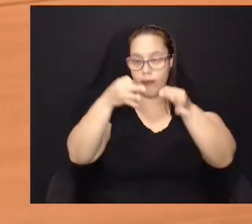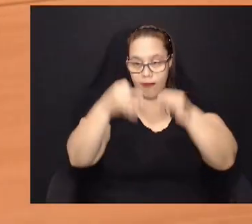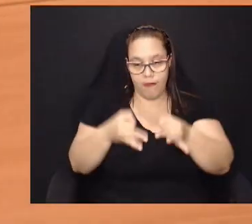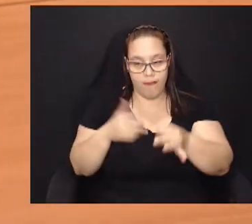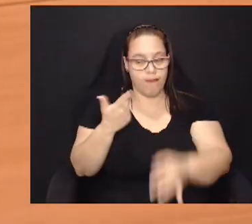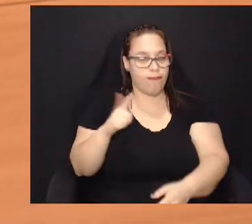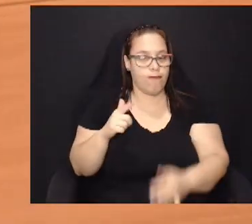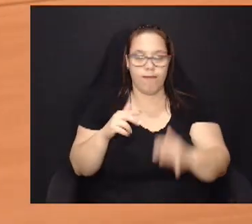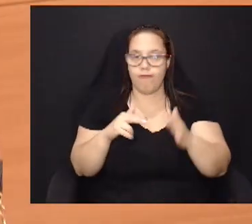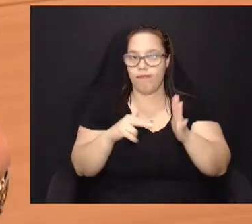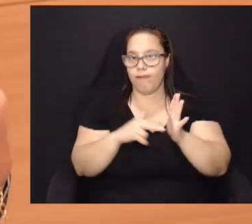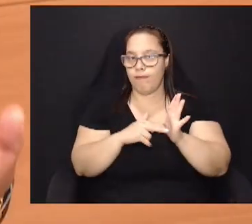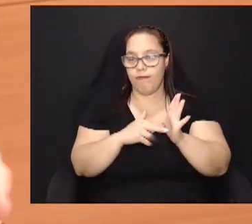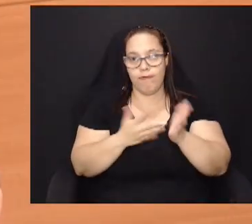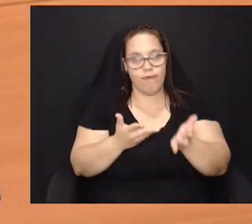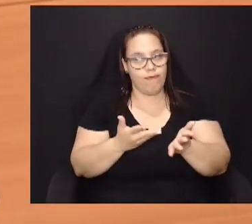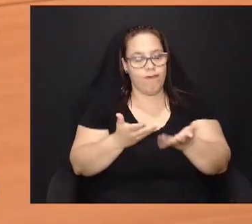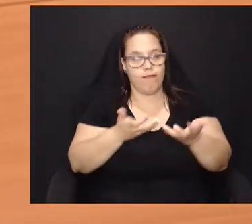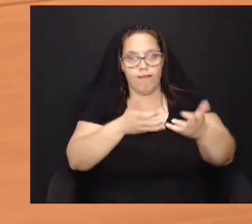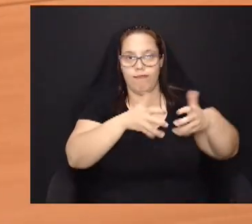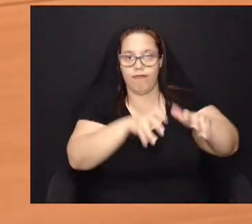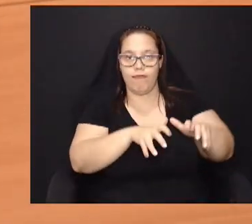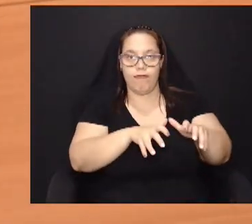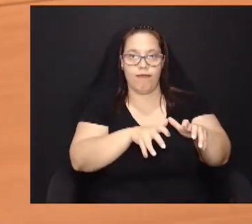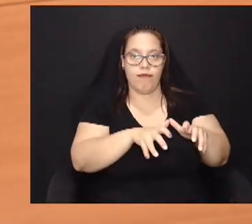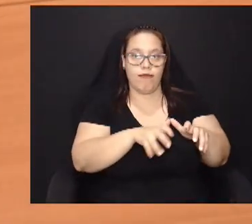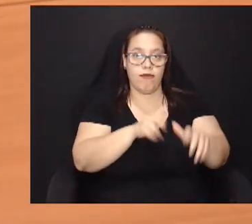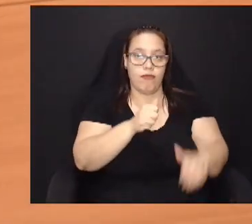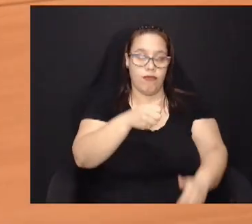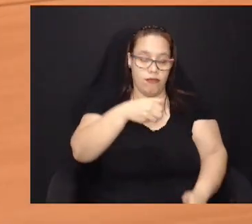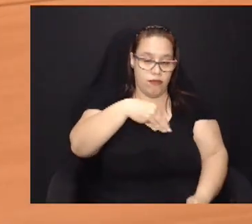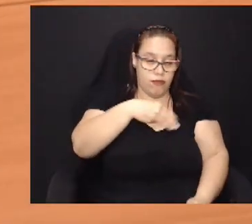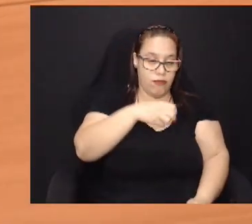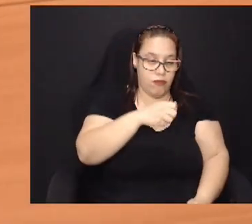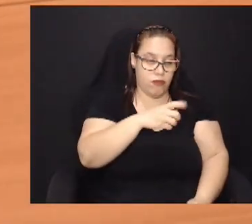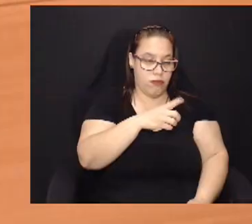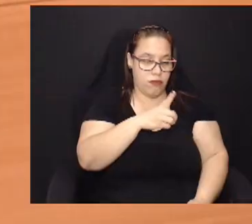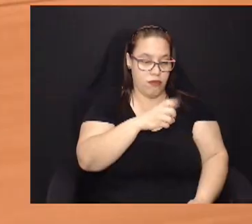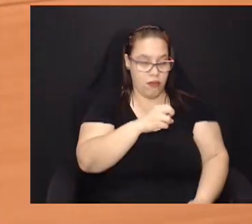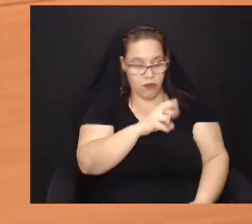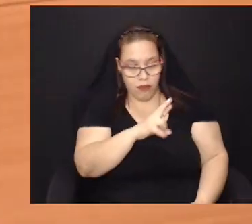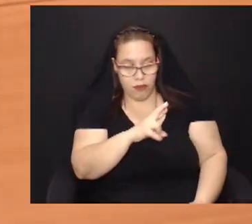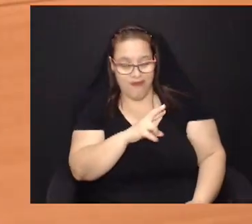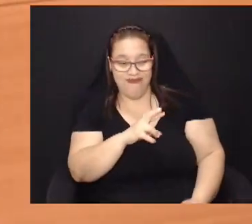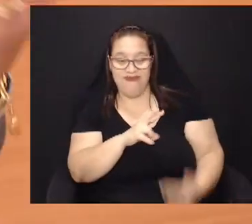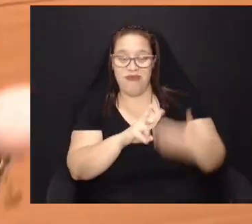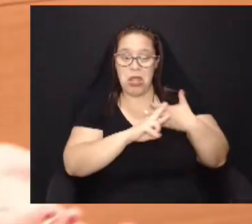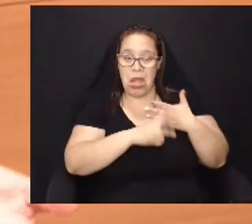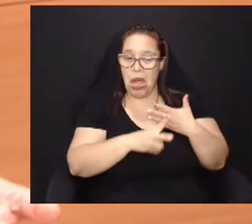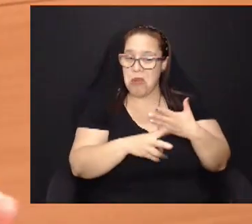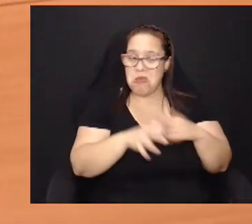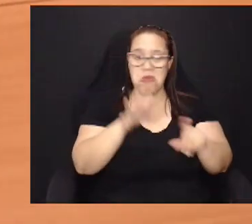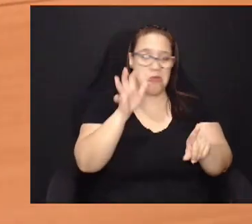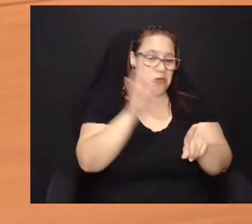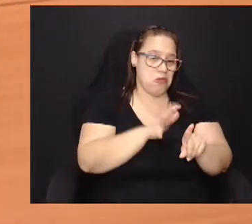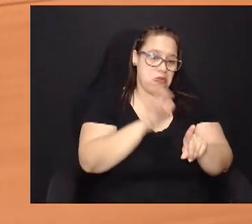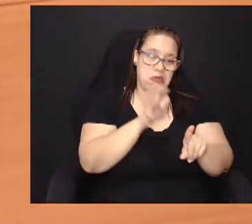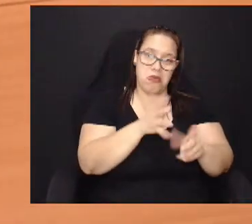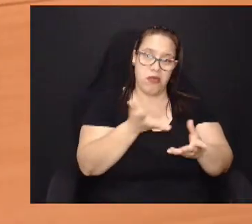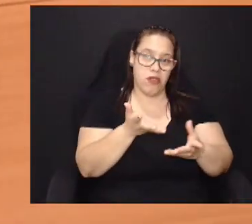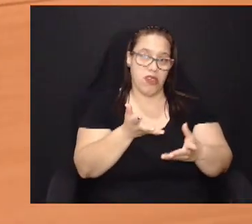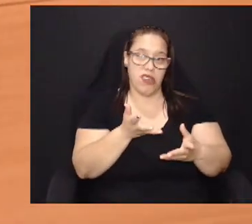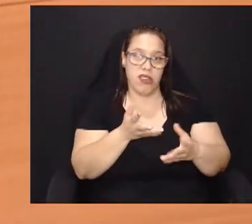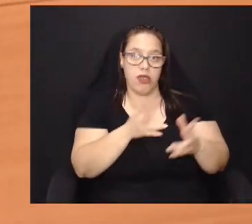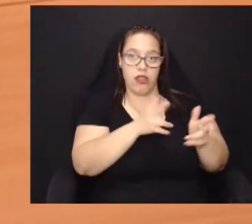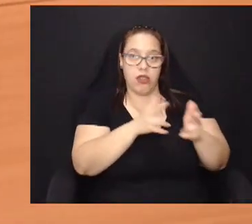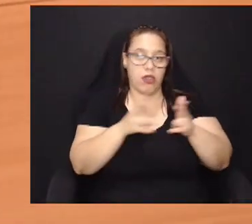contaminar a classe, e aqueles bares que são amadores e acaba contaminando de uma forma de que parece que todo mundo está numa mesma